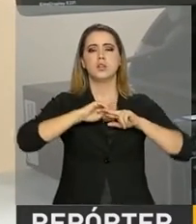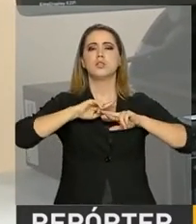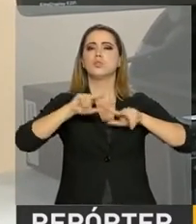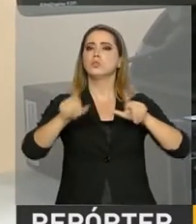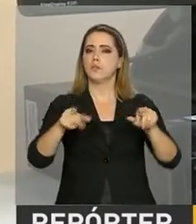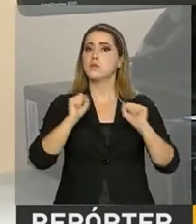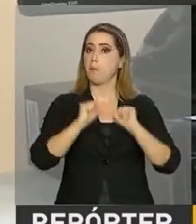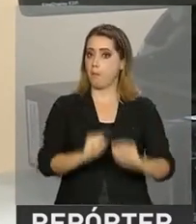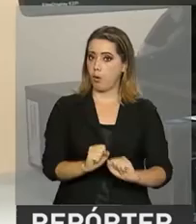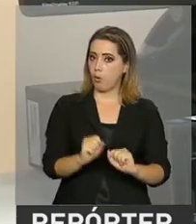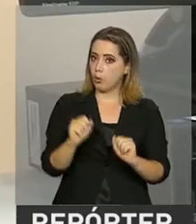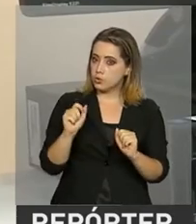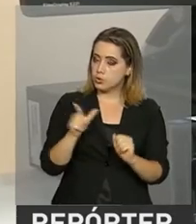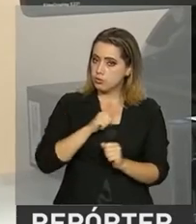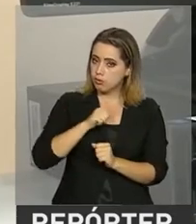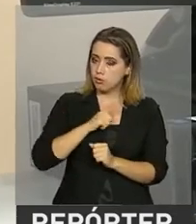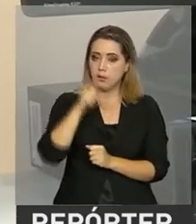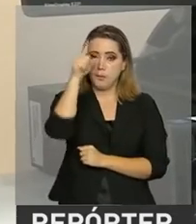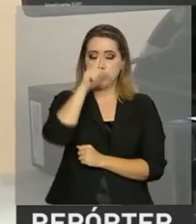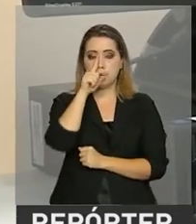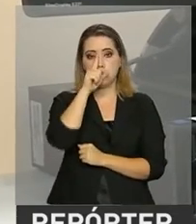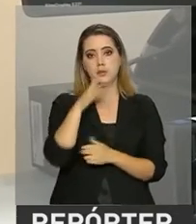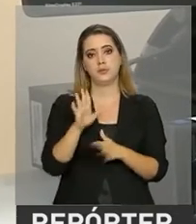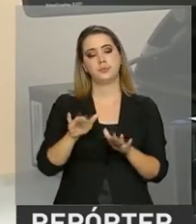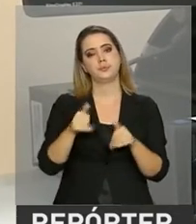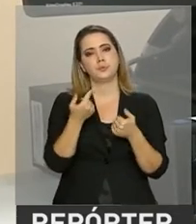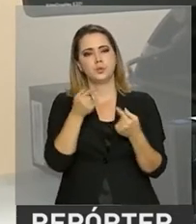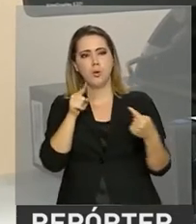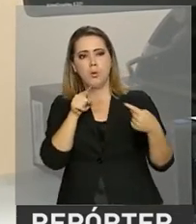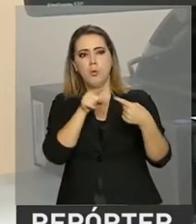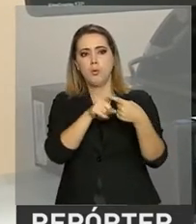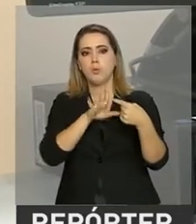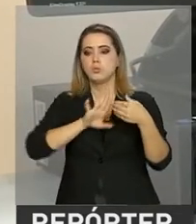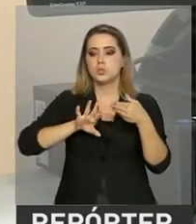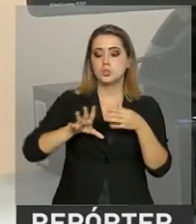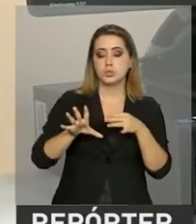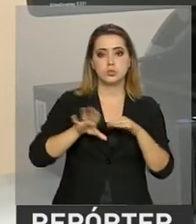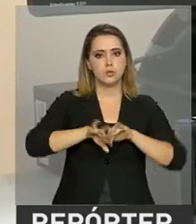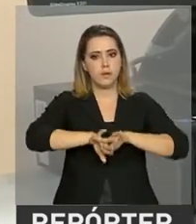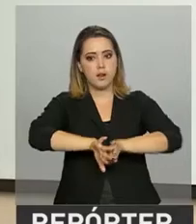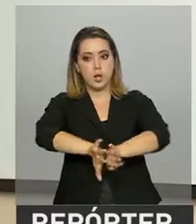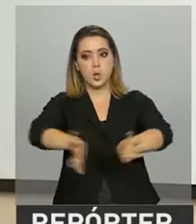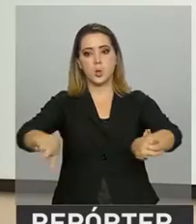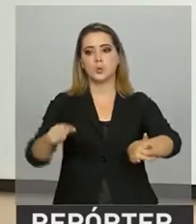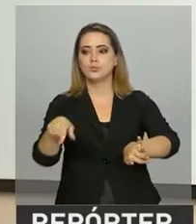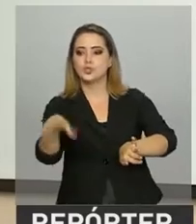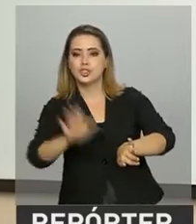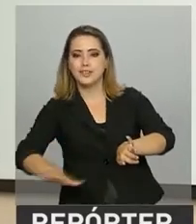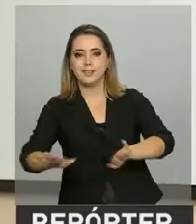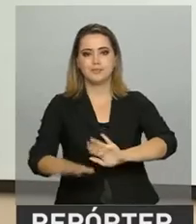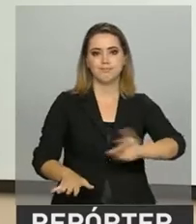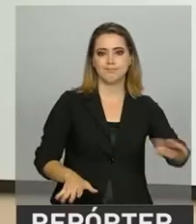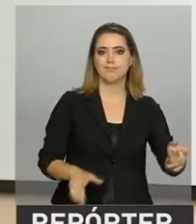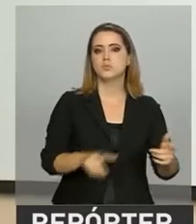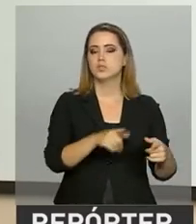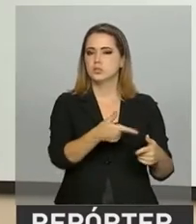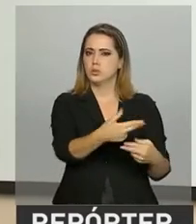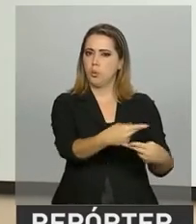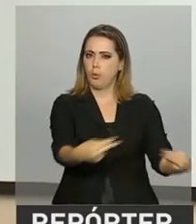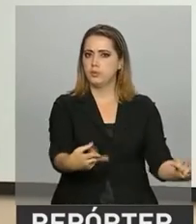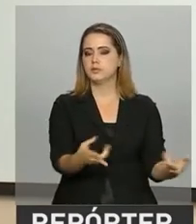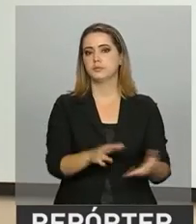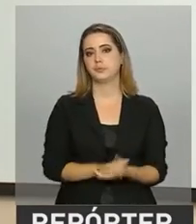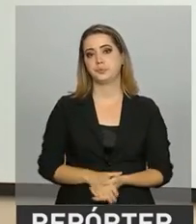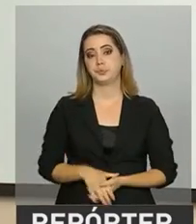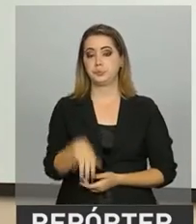podem oferecer risco à saúde dela o objetivo é manter a linha longe desses produtos com exemplos porque acontece um jogo são pontos fundamentais